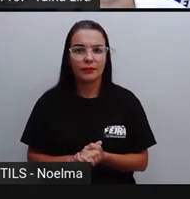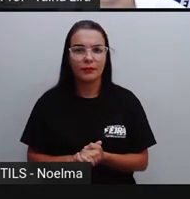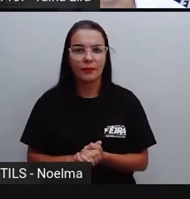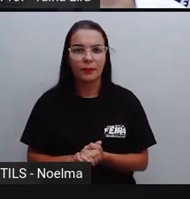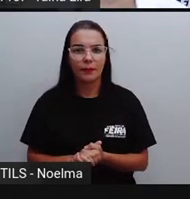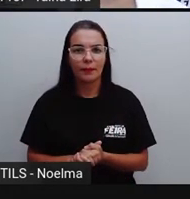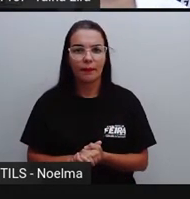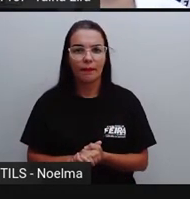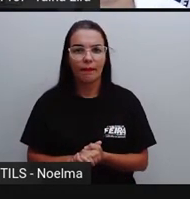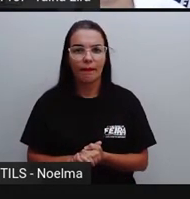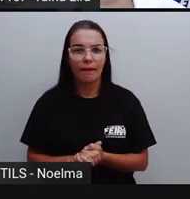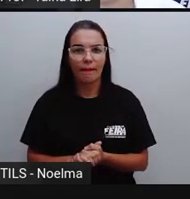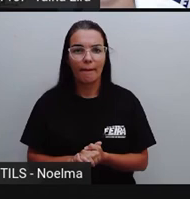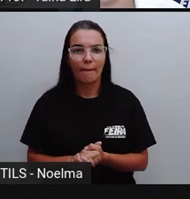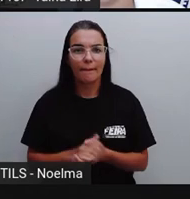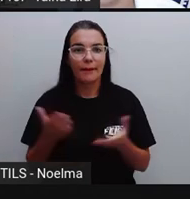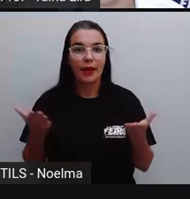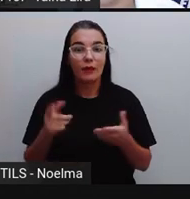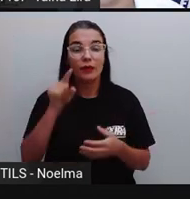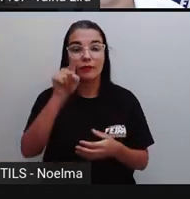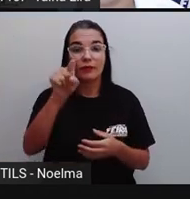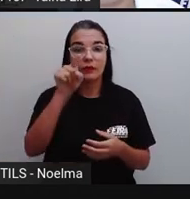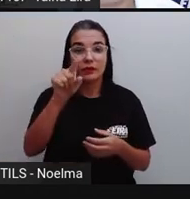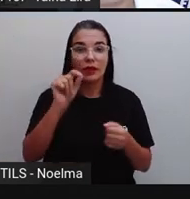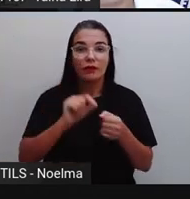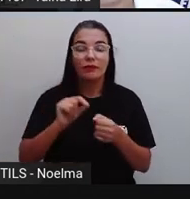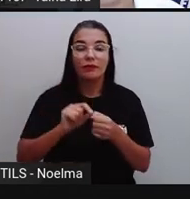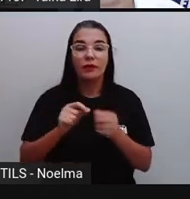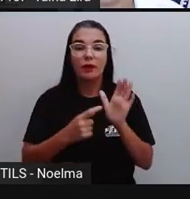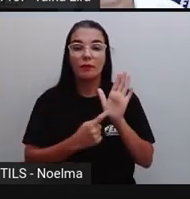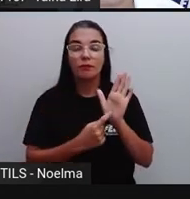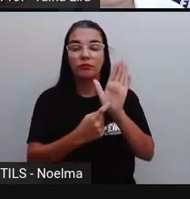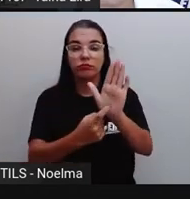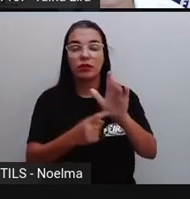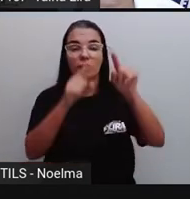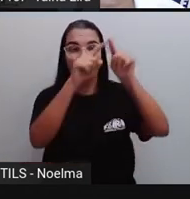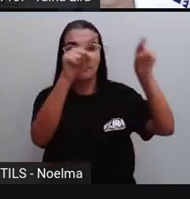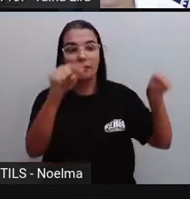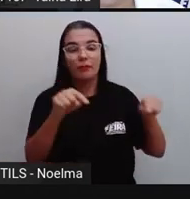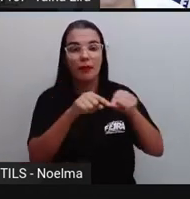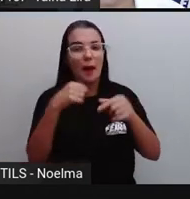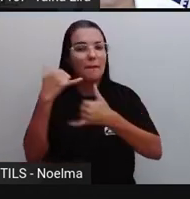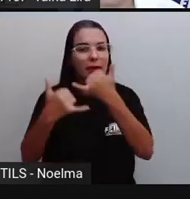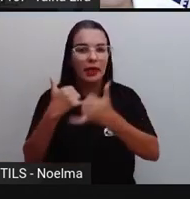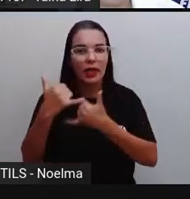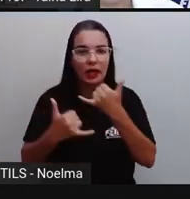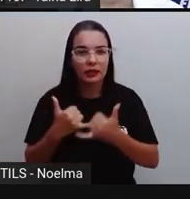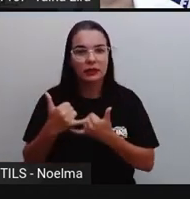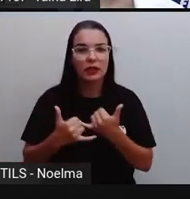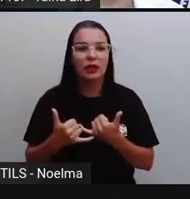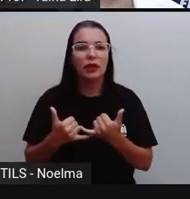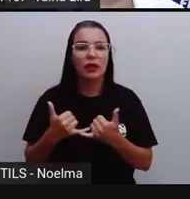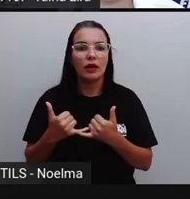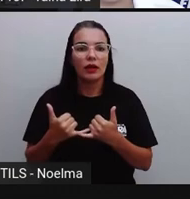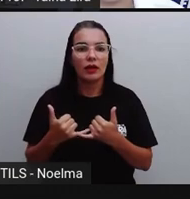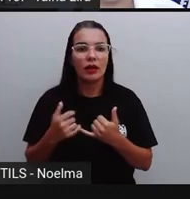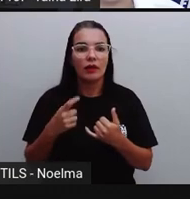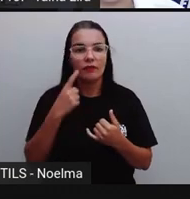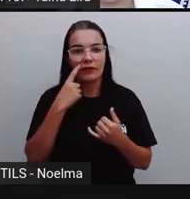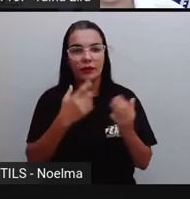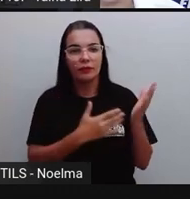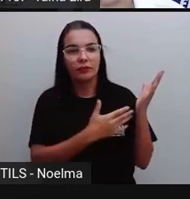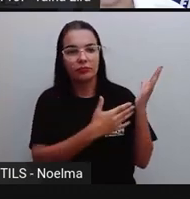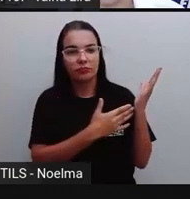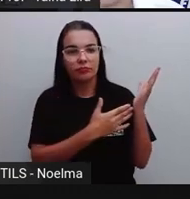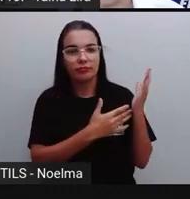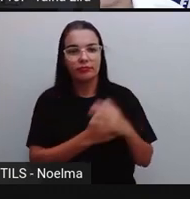Agora, olha lá, crie um cartaz publicitário sobre brinquedos ou brincadeiras não industrializados. Então, olha lá o